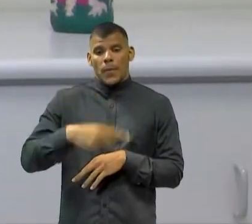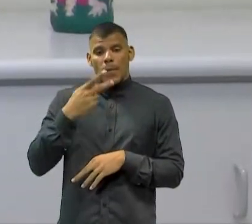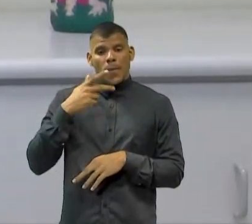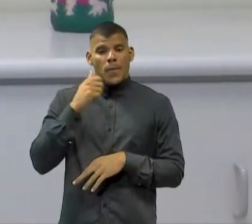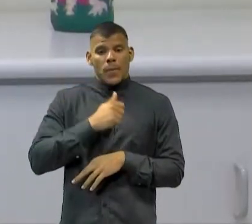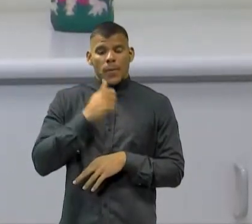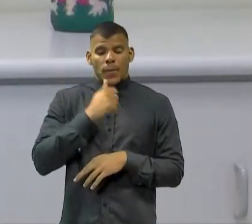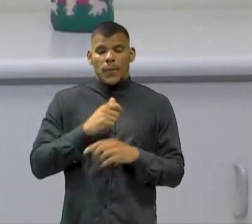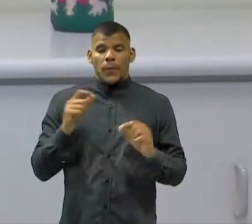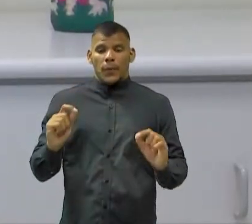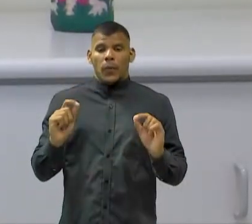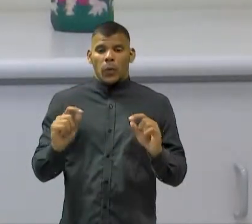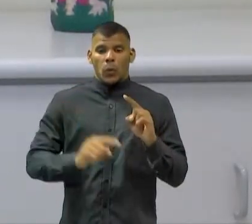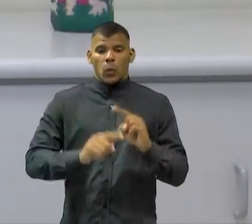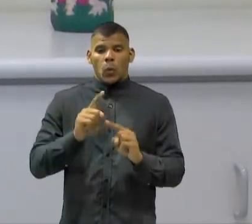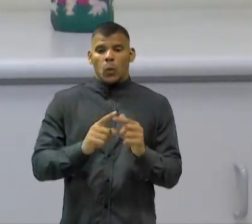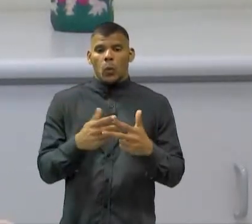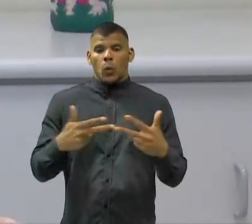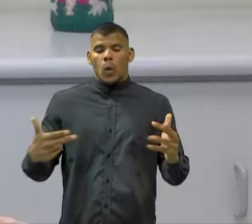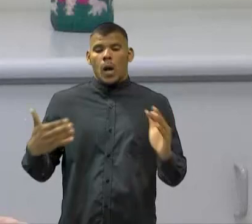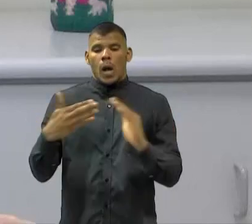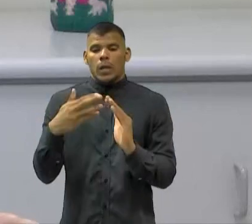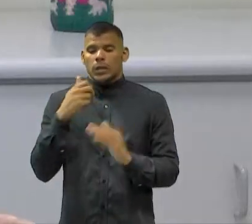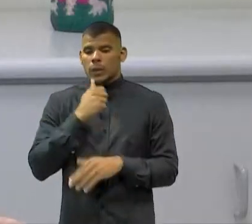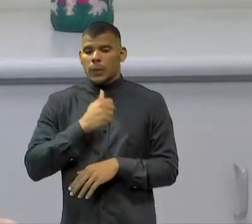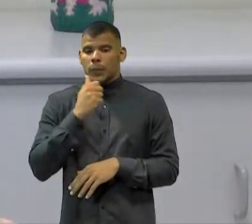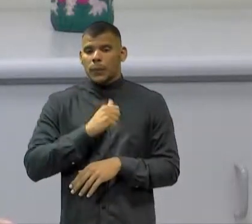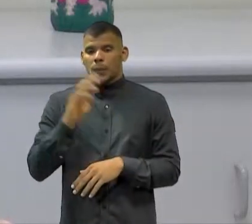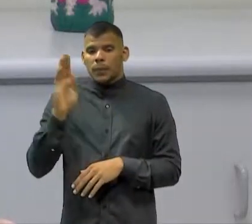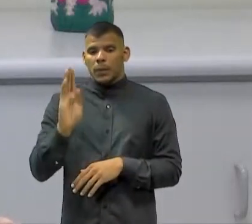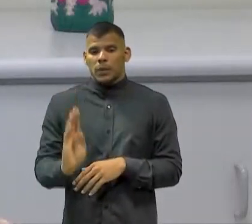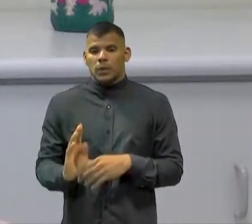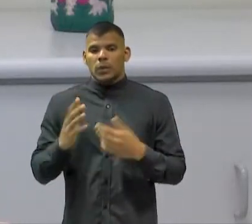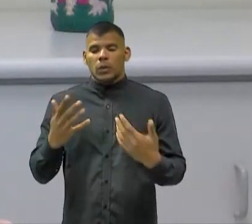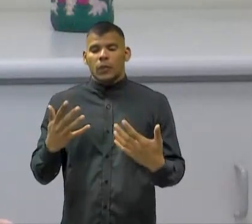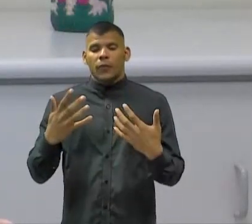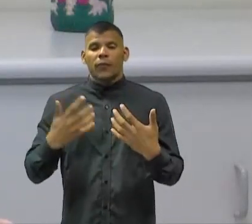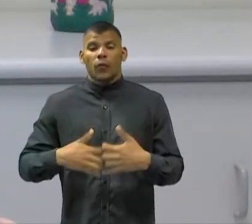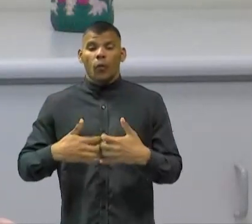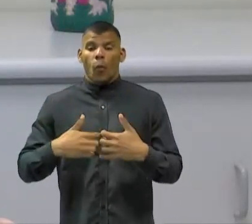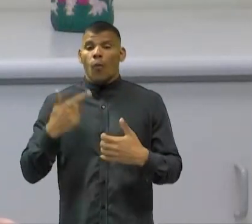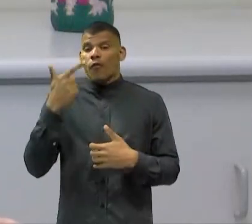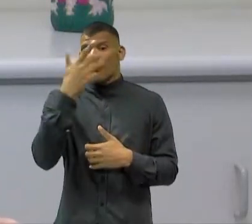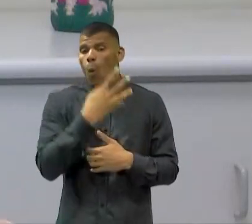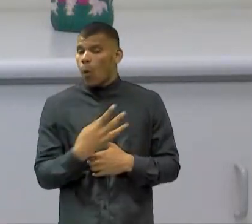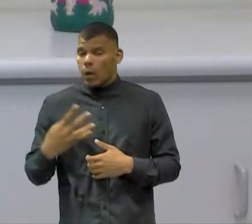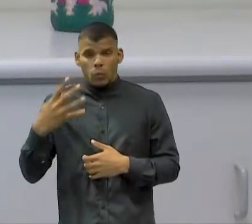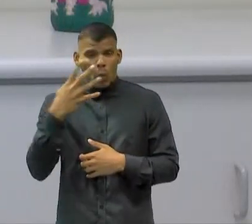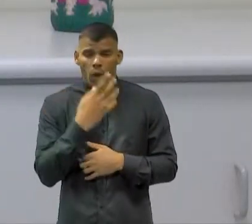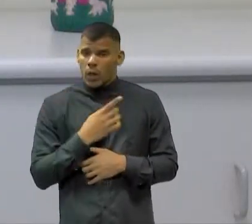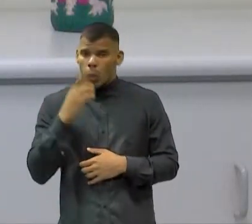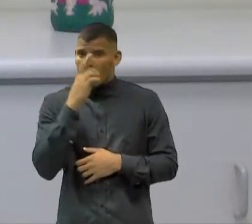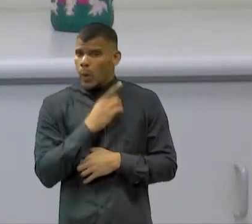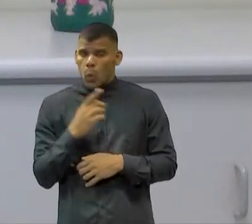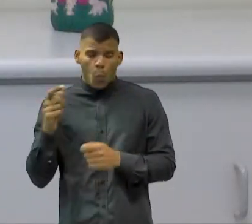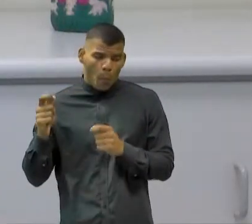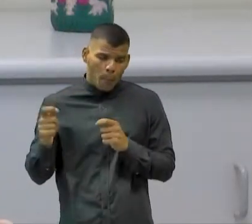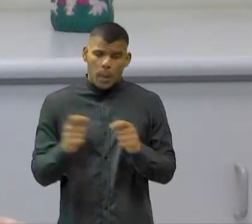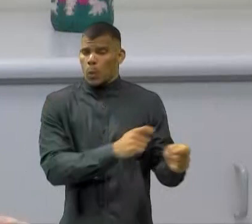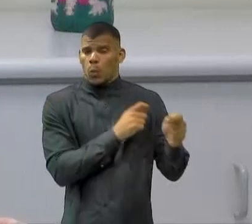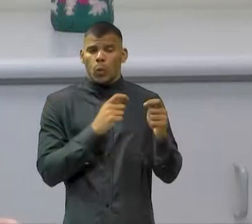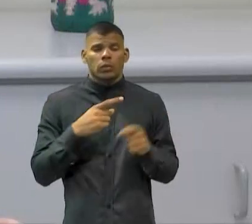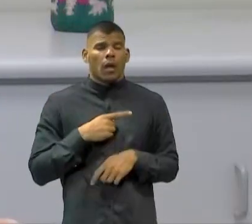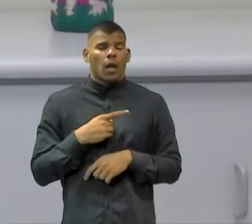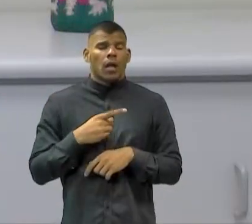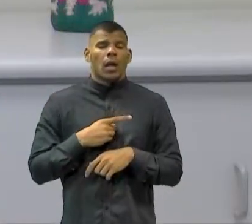nosso equipamento, a Casa da Mulher Brasileira, que é um equipamento que funciona 24 horas, de domingo a domingo, onde nós temos todos